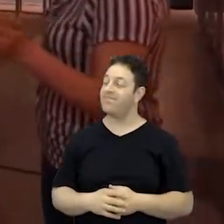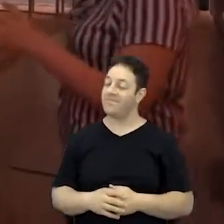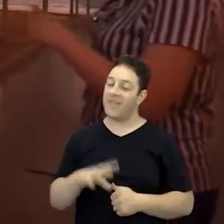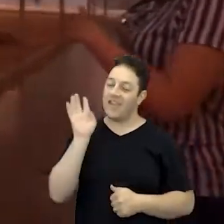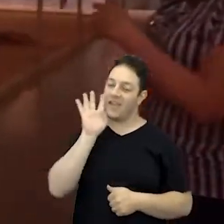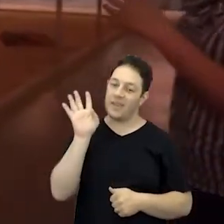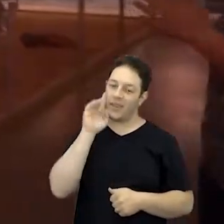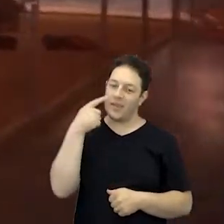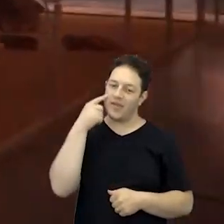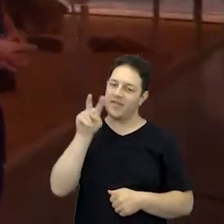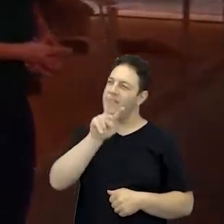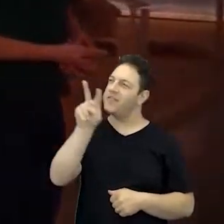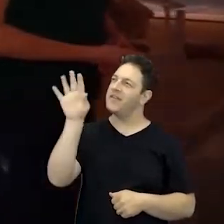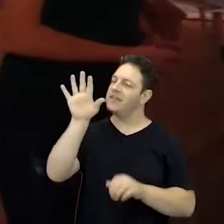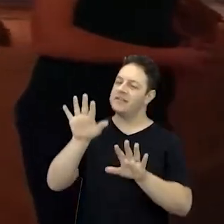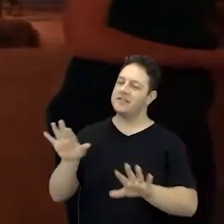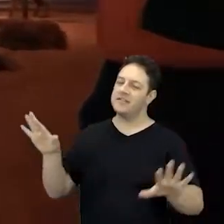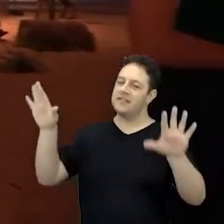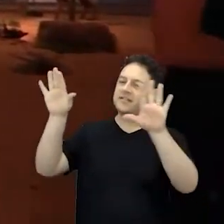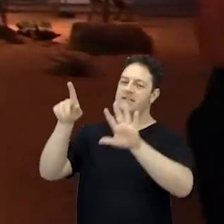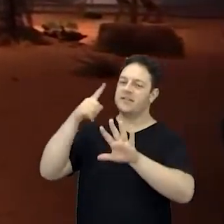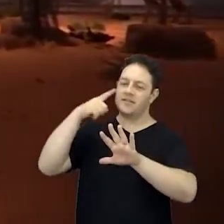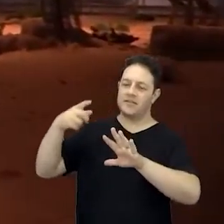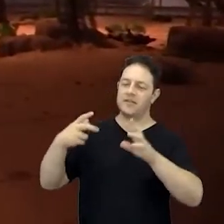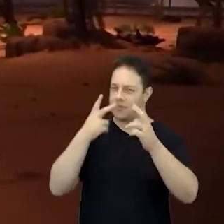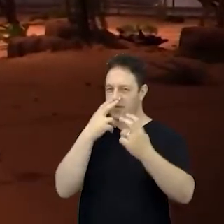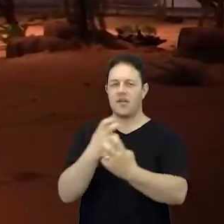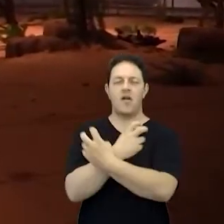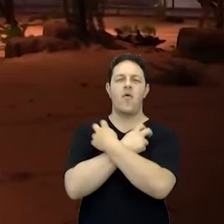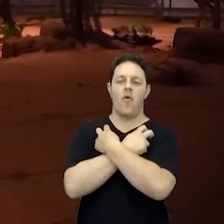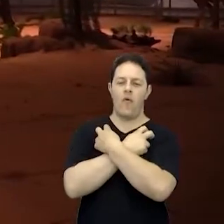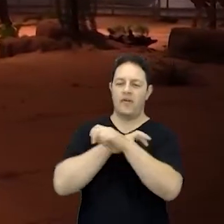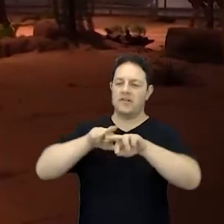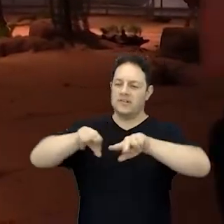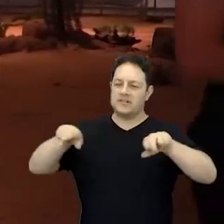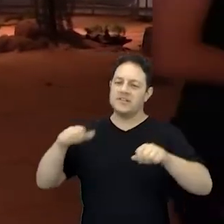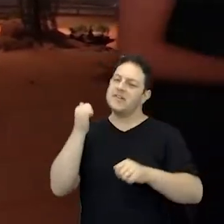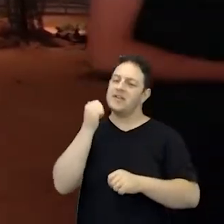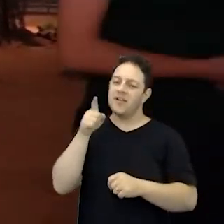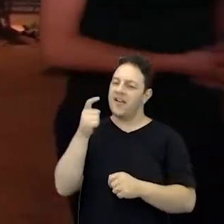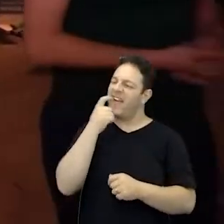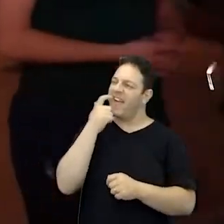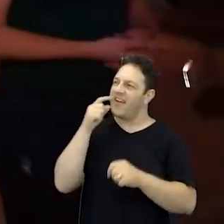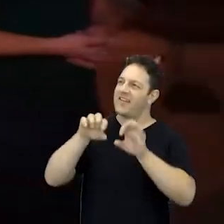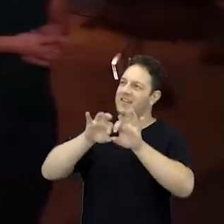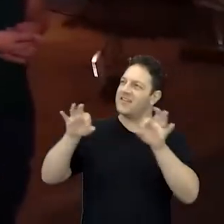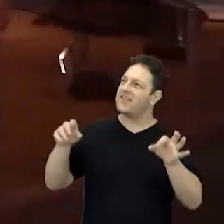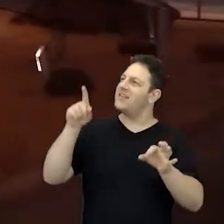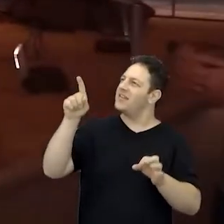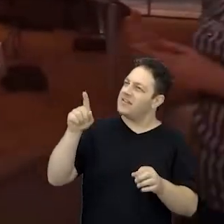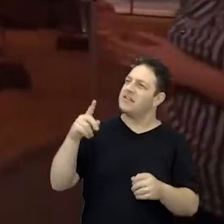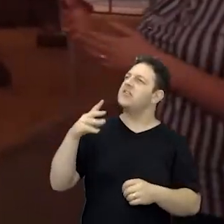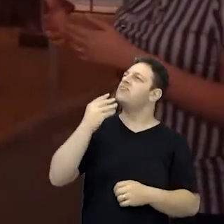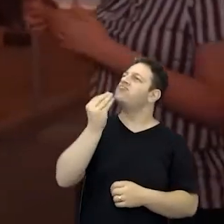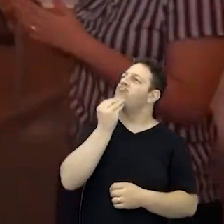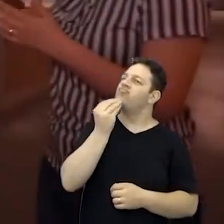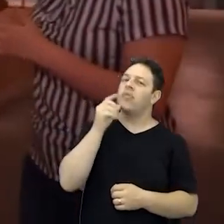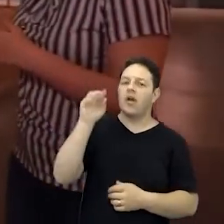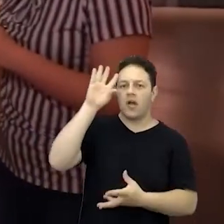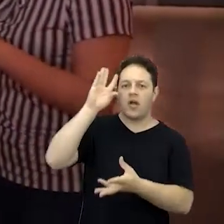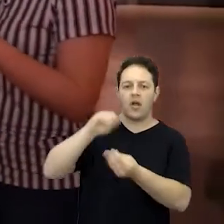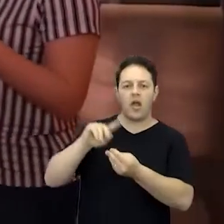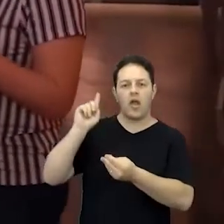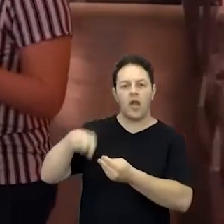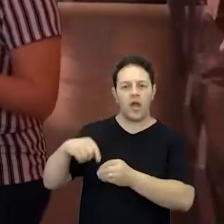nessa nessas representantes fósseis aqui né e Justamente eu posso ele é uma evidência da